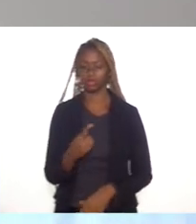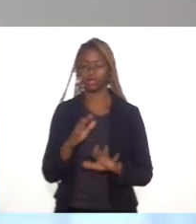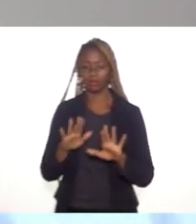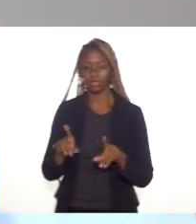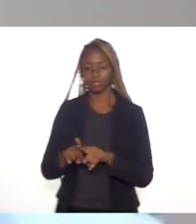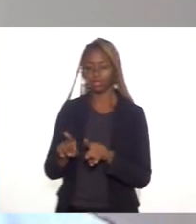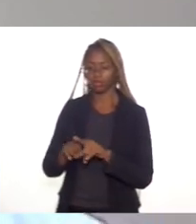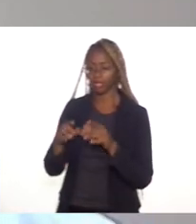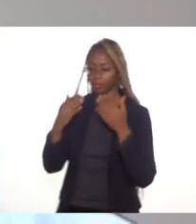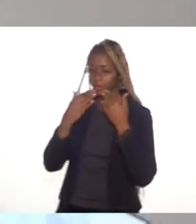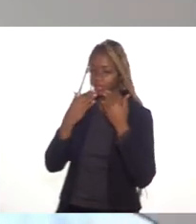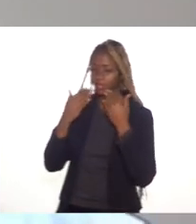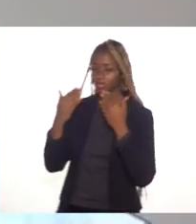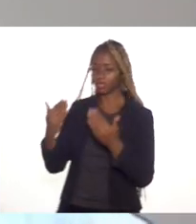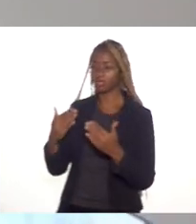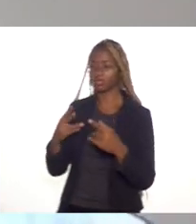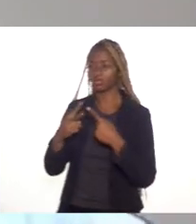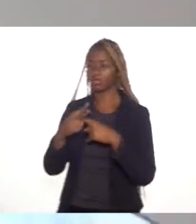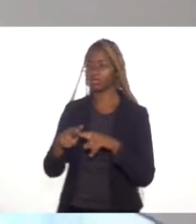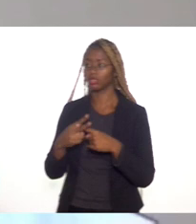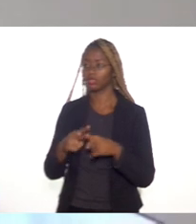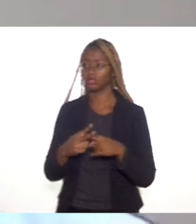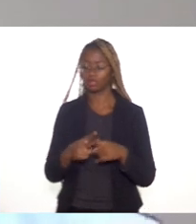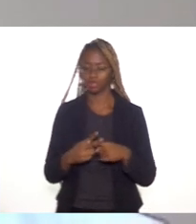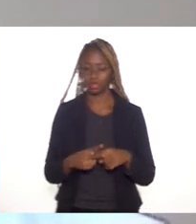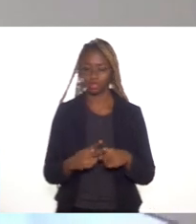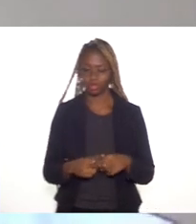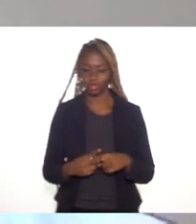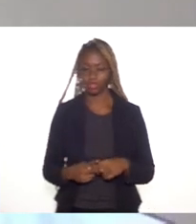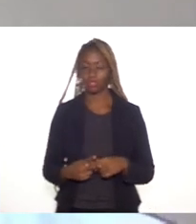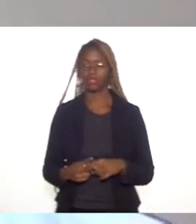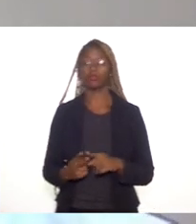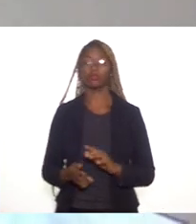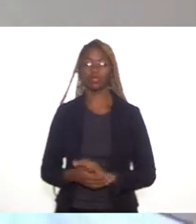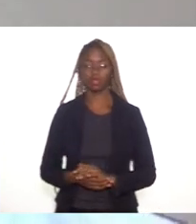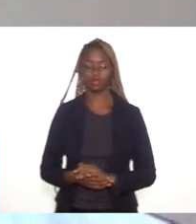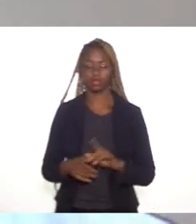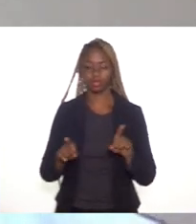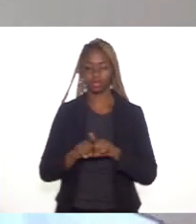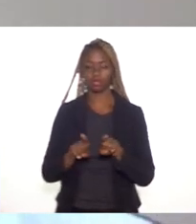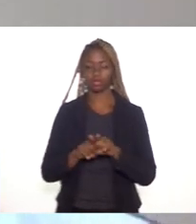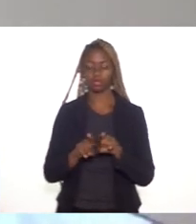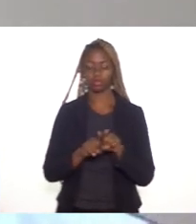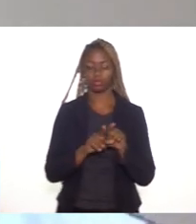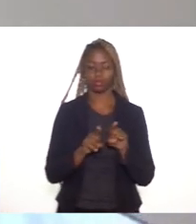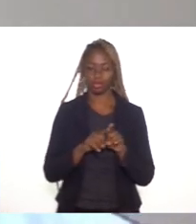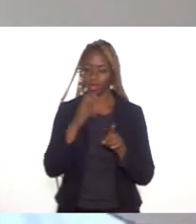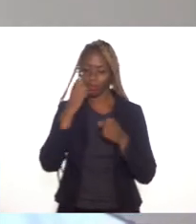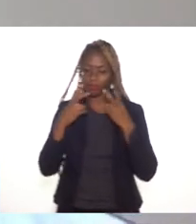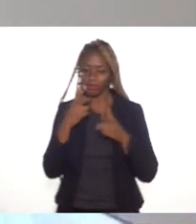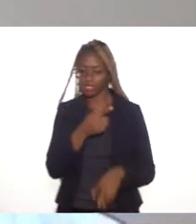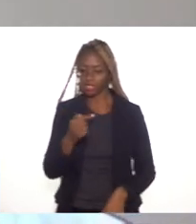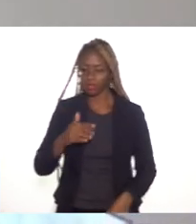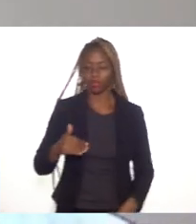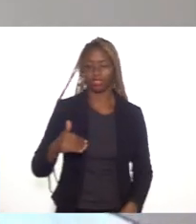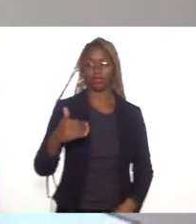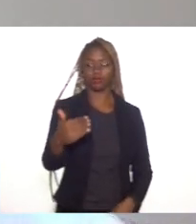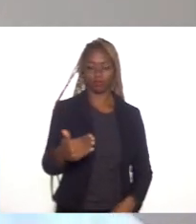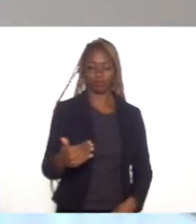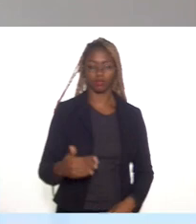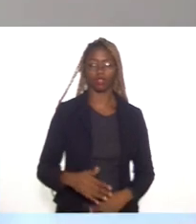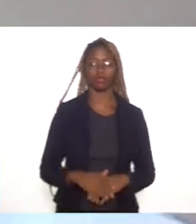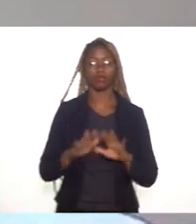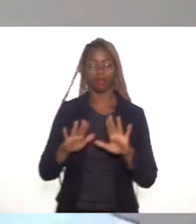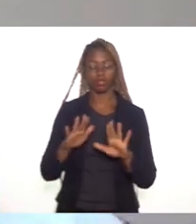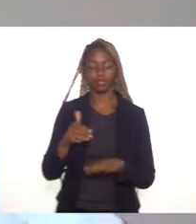após a apresentação das emendas, que, salvo engano, o período começa a contar a partir da semana que vem. De qualquer maneira, é uma